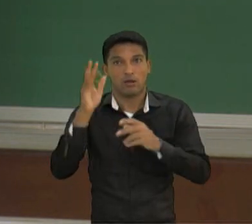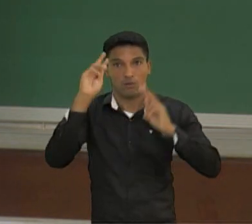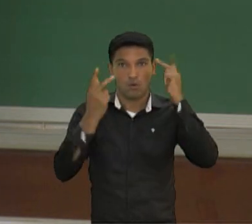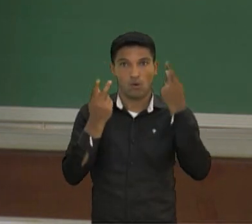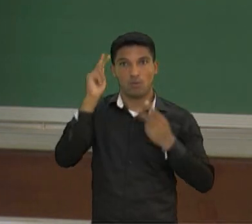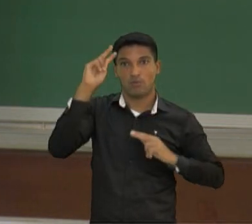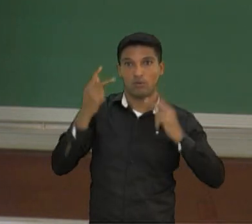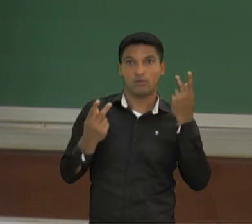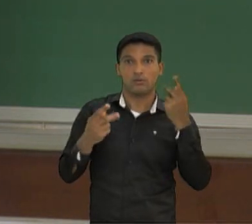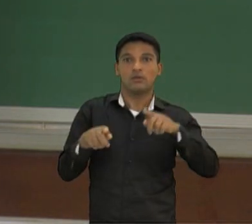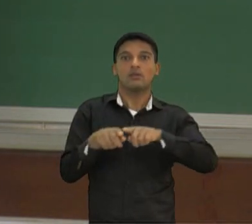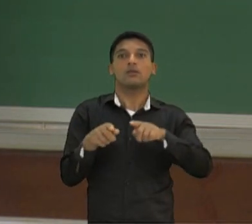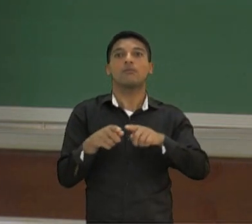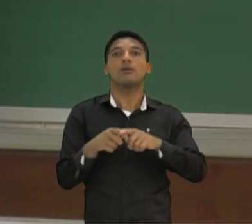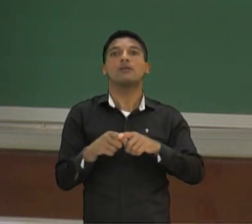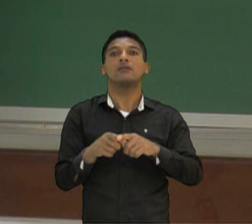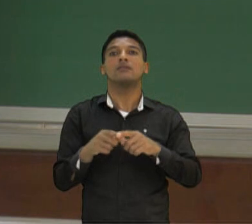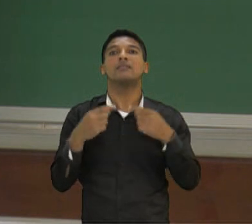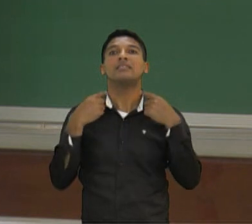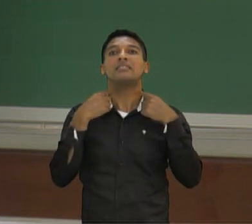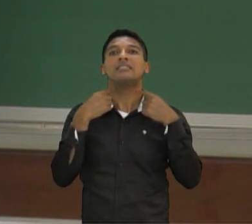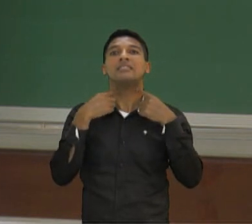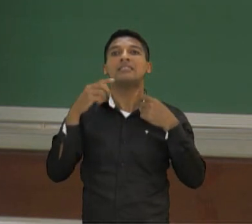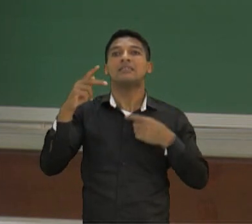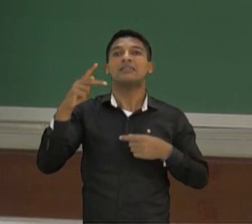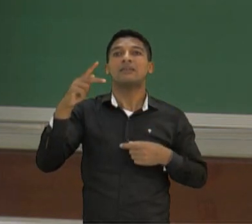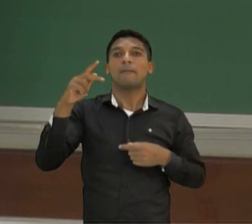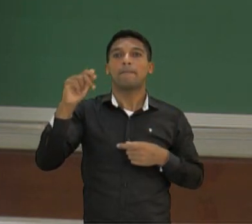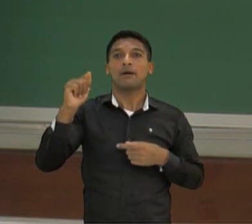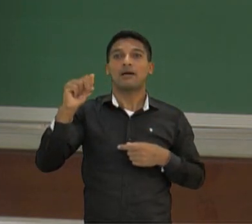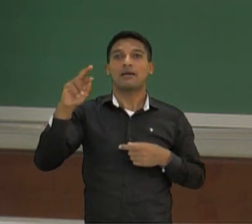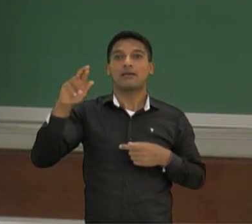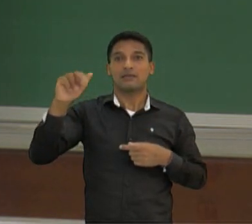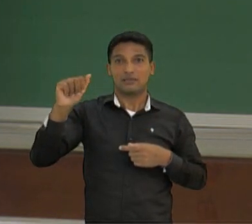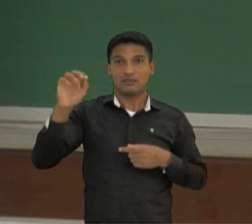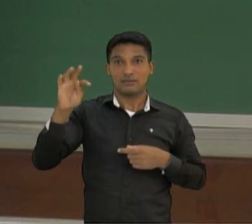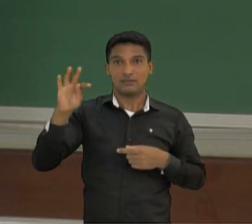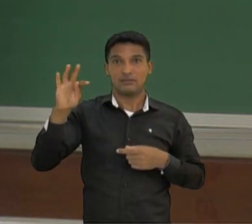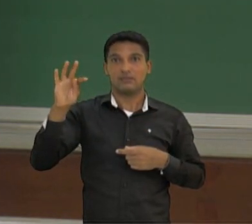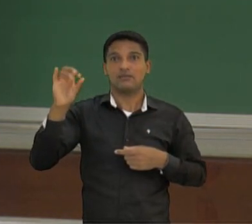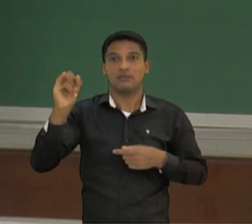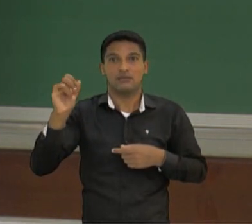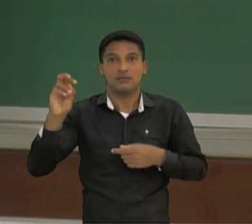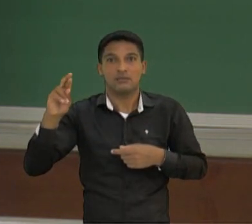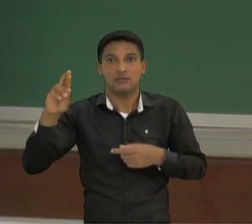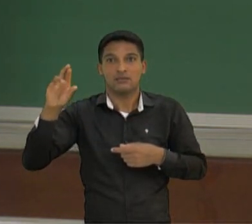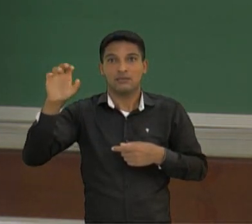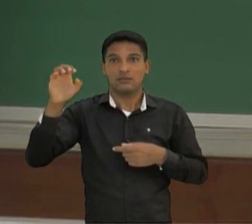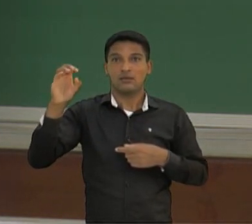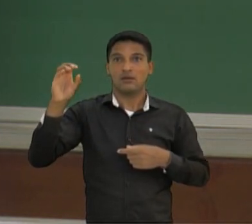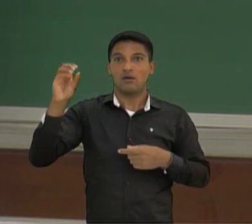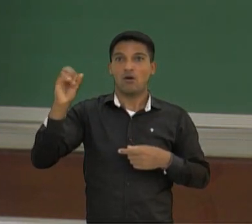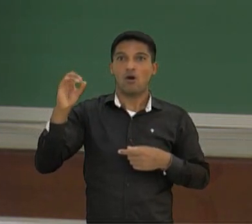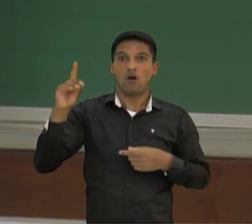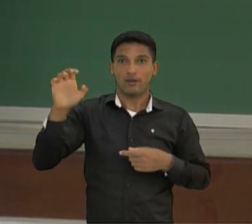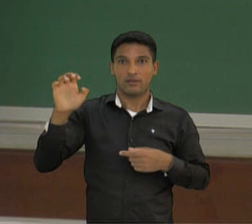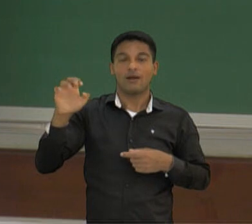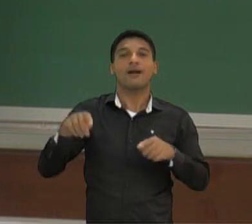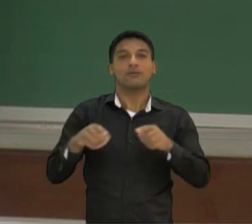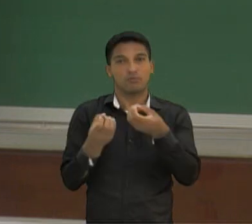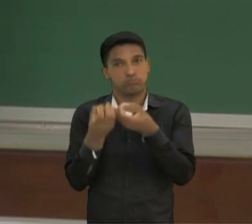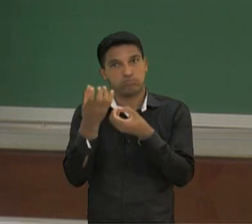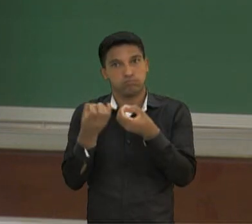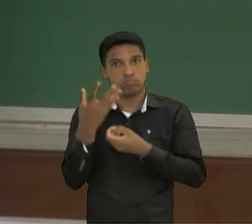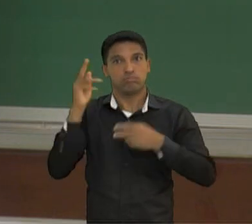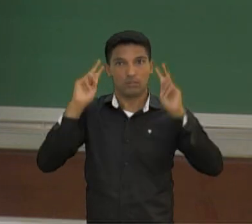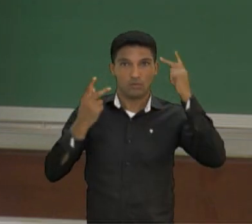paratireoides. Paratireoide significa atrás das tireoides. Pâncreas, os testículos e os ovários. Então, são as principais glândulas presentes no